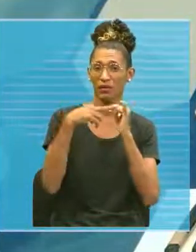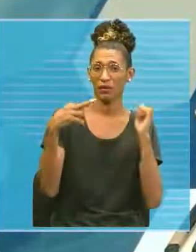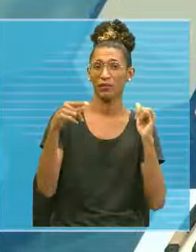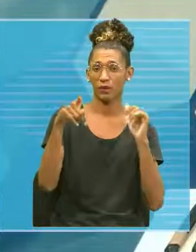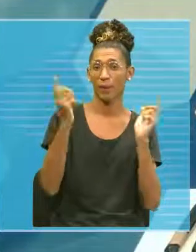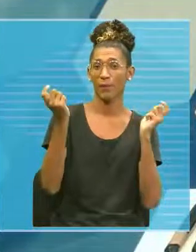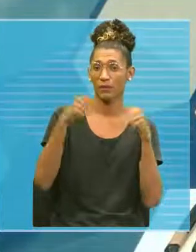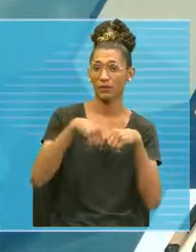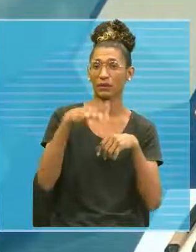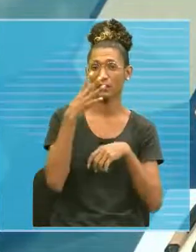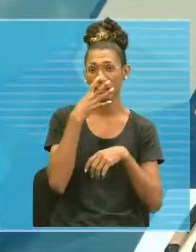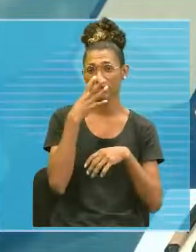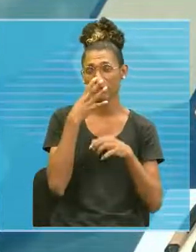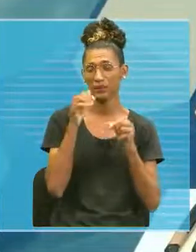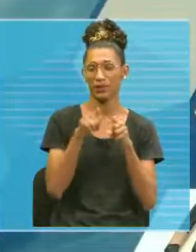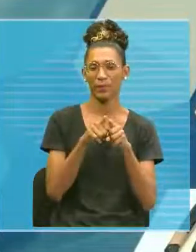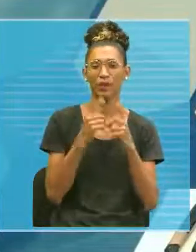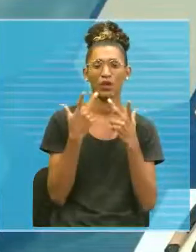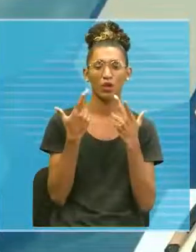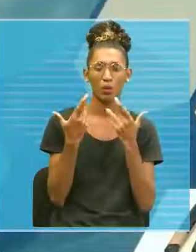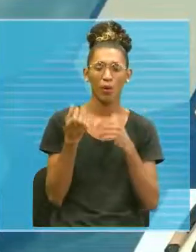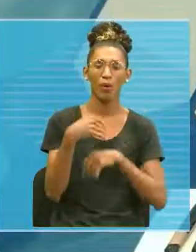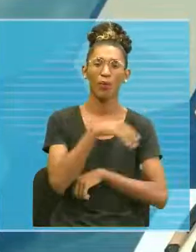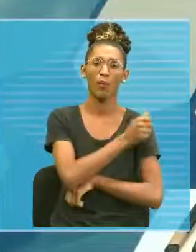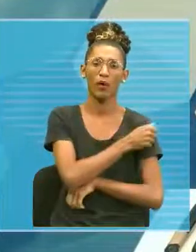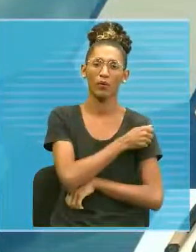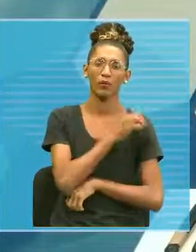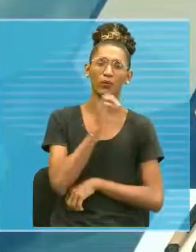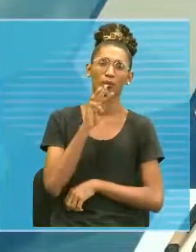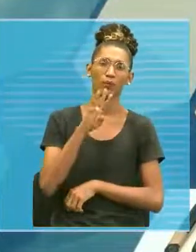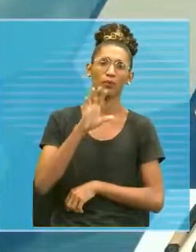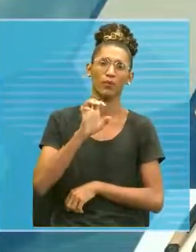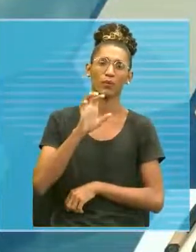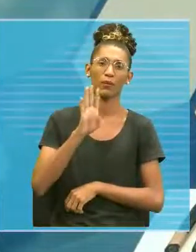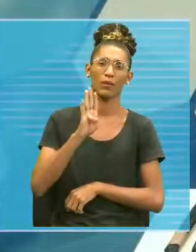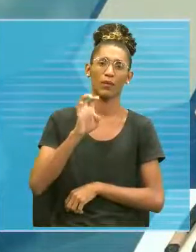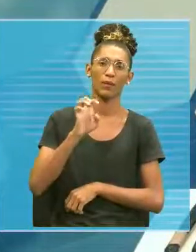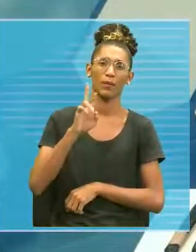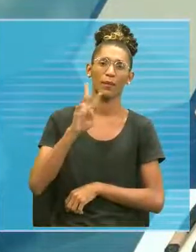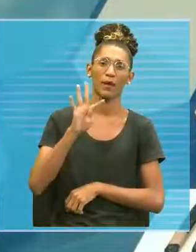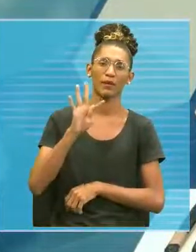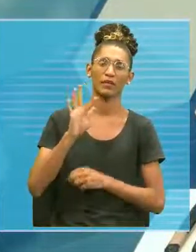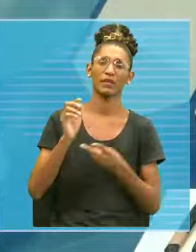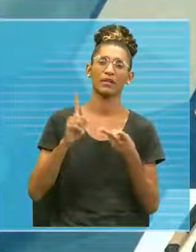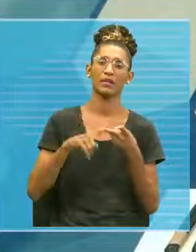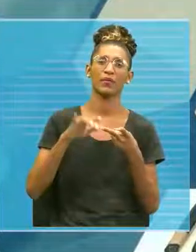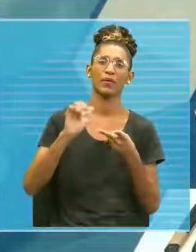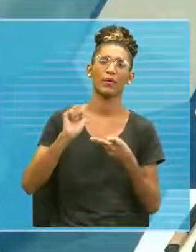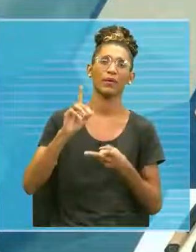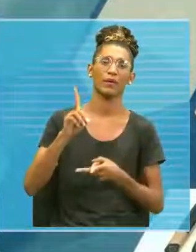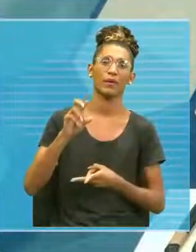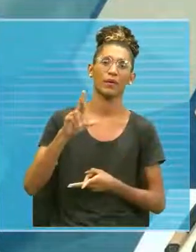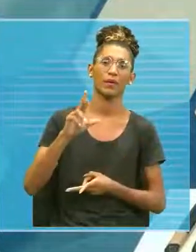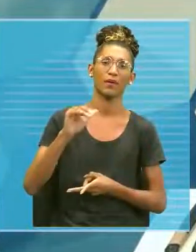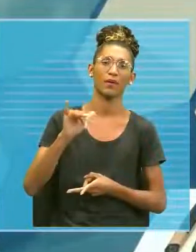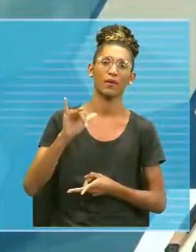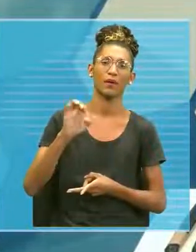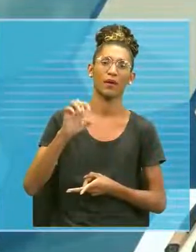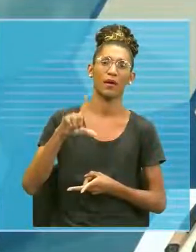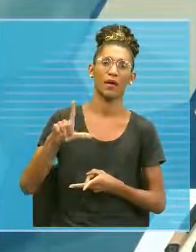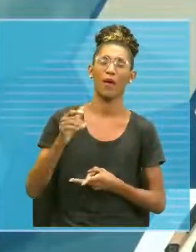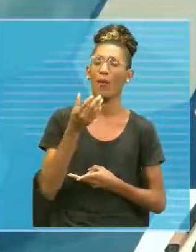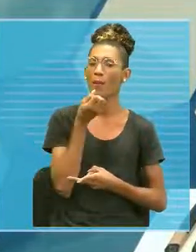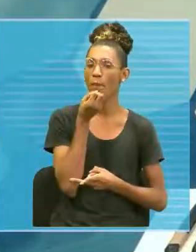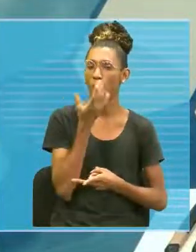essas aulas pelo YouTube como tá a fase Dario Herbert e O Adriel Boa tarde meninas boa buenas buenas buenas